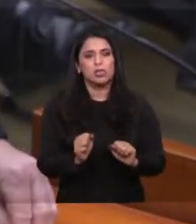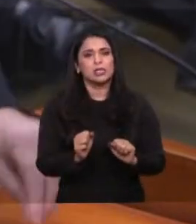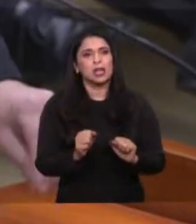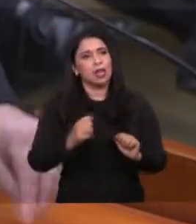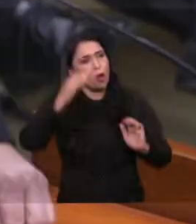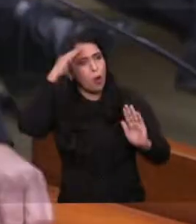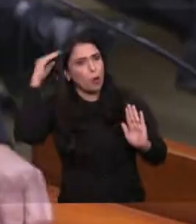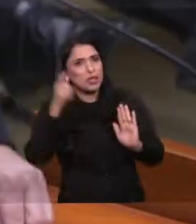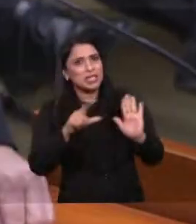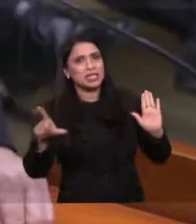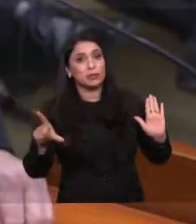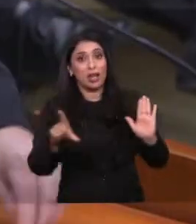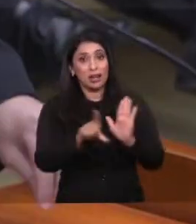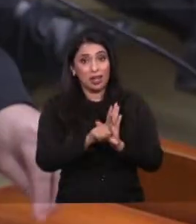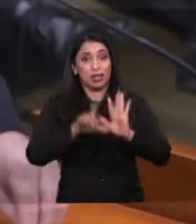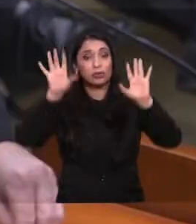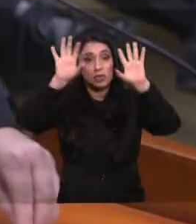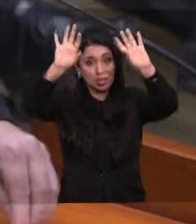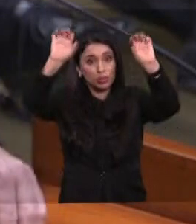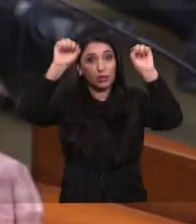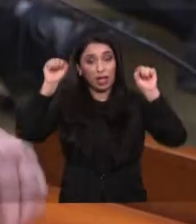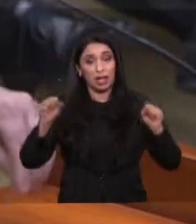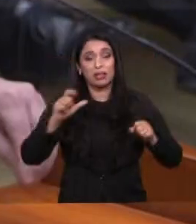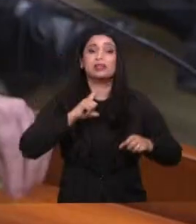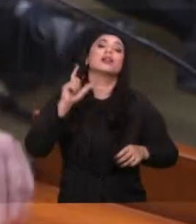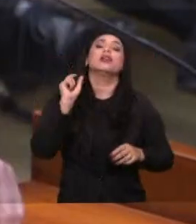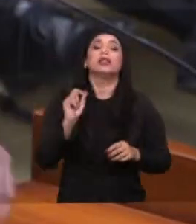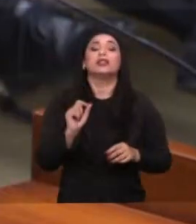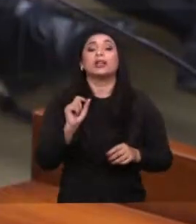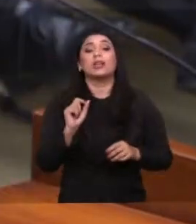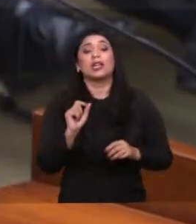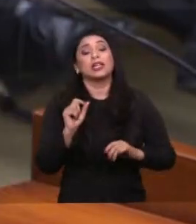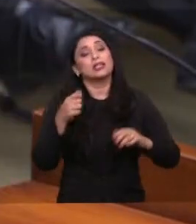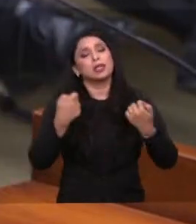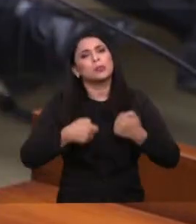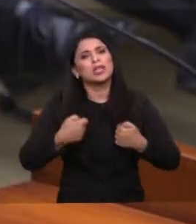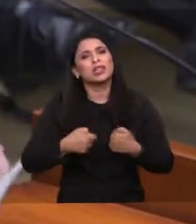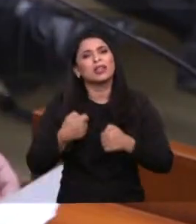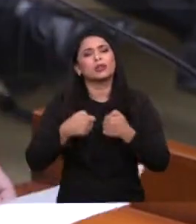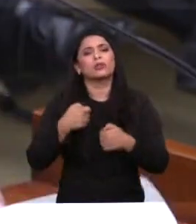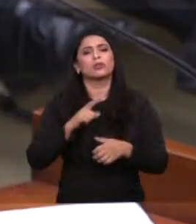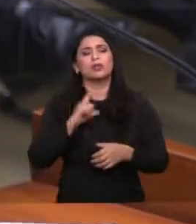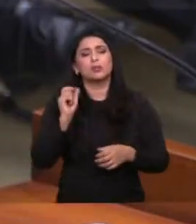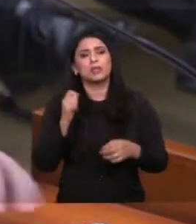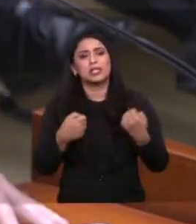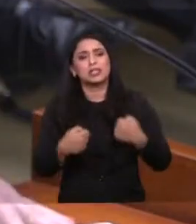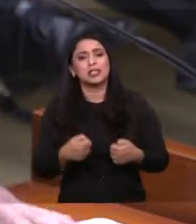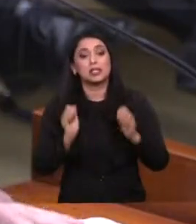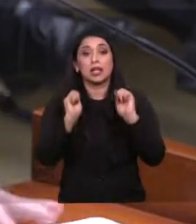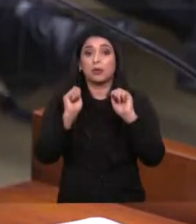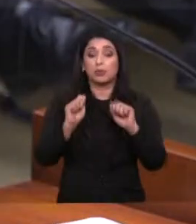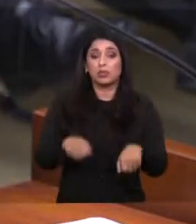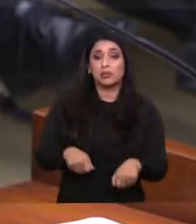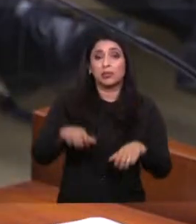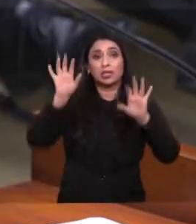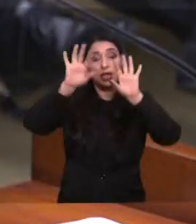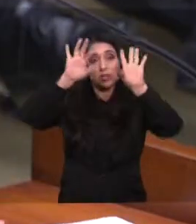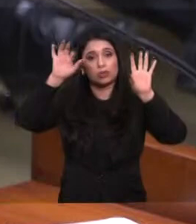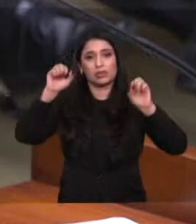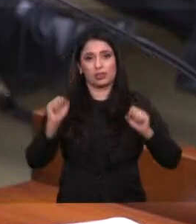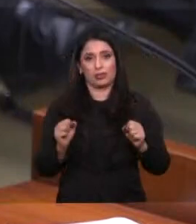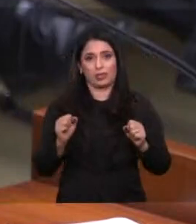acordo com a lei, pelos tribunais a tempo e modo, a depender da necessidade e da possibilidade dos